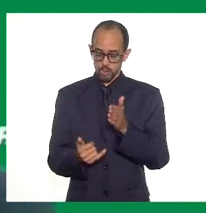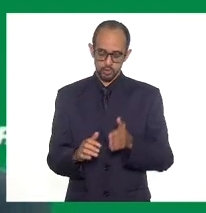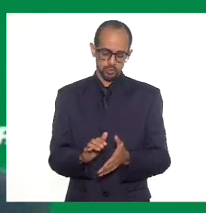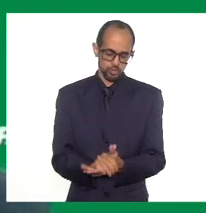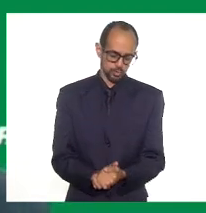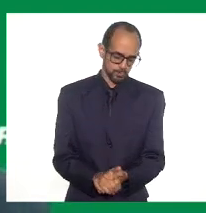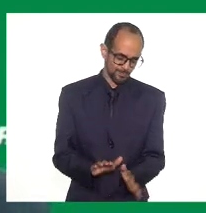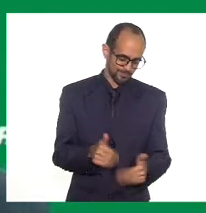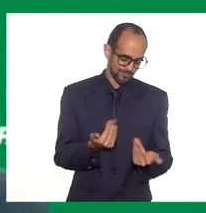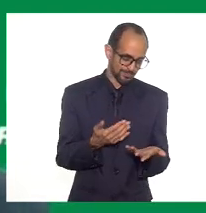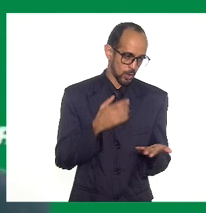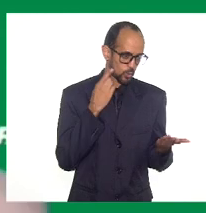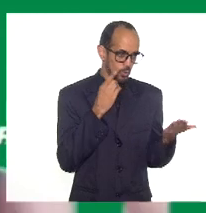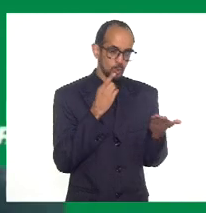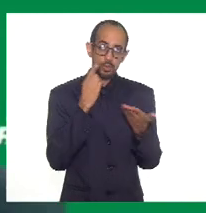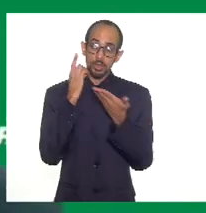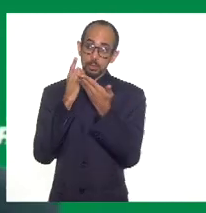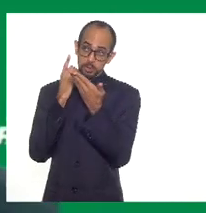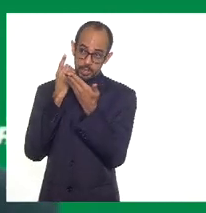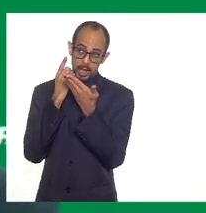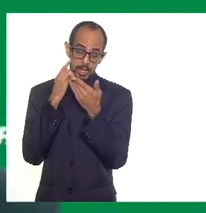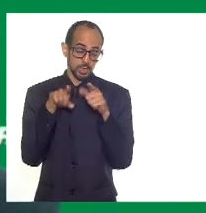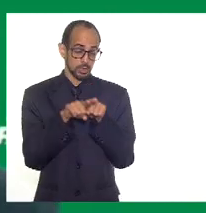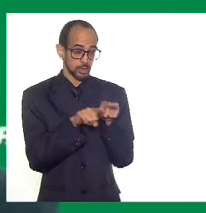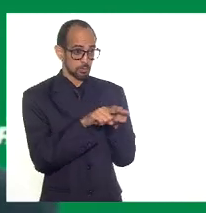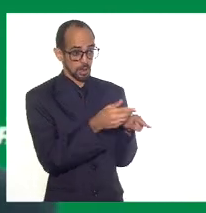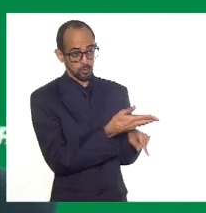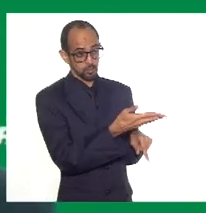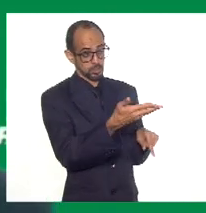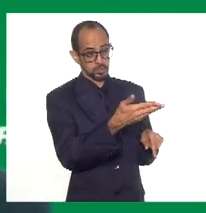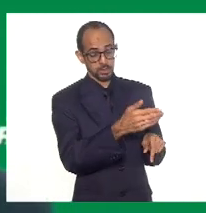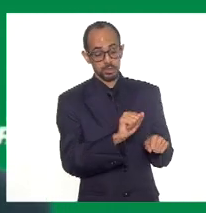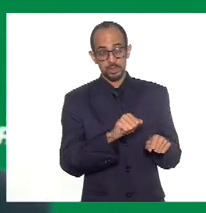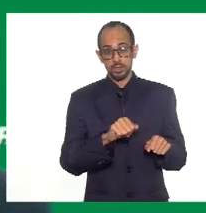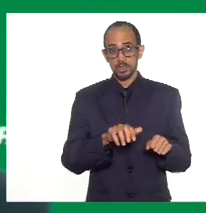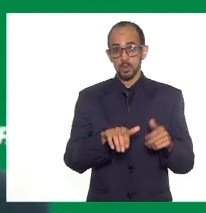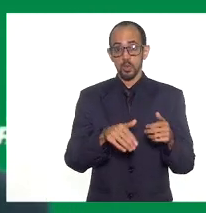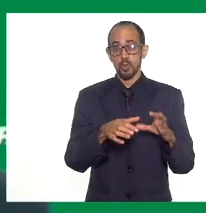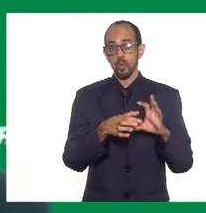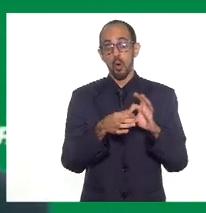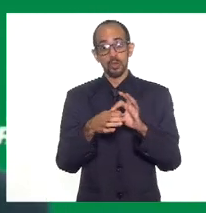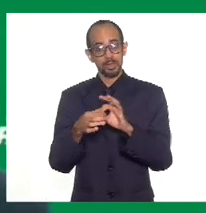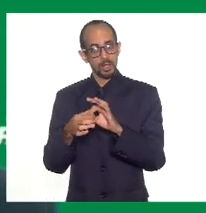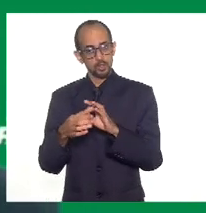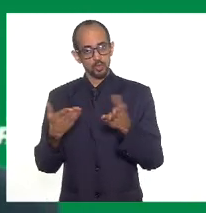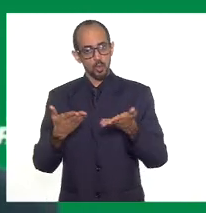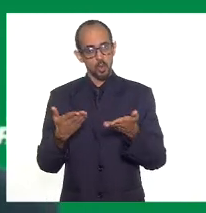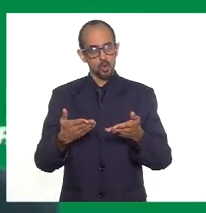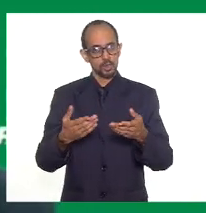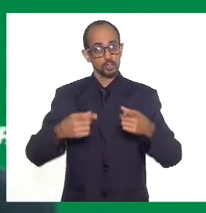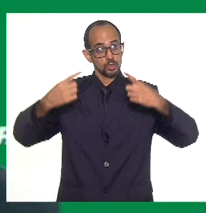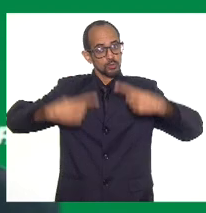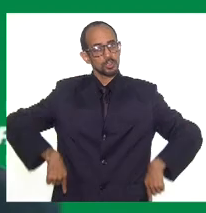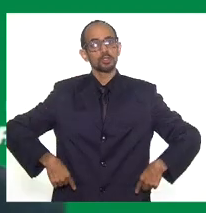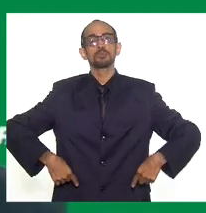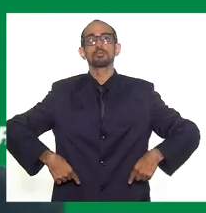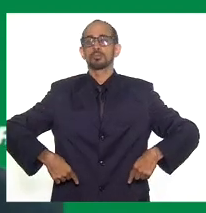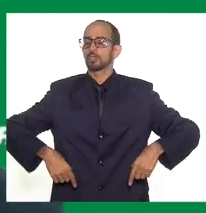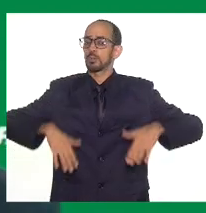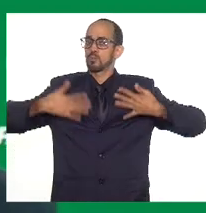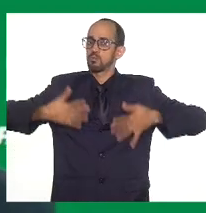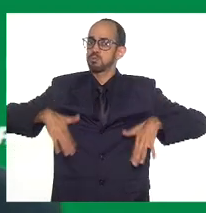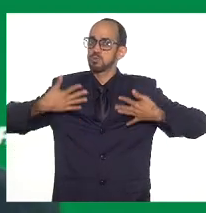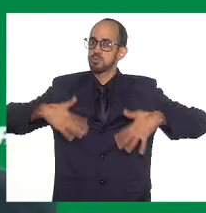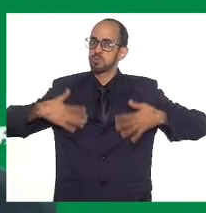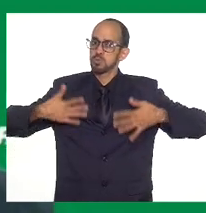deputada e demais participantes, nosso cenário hoje é de uma competição global muito acirrada. Do lado da demanda,